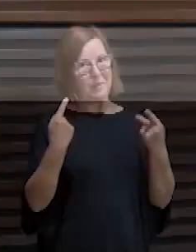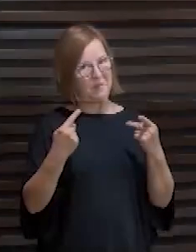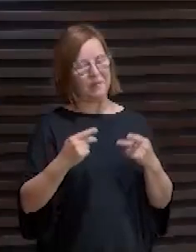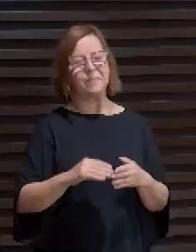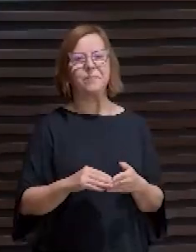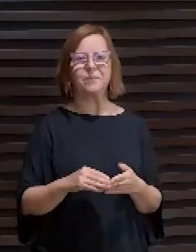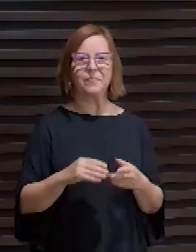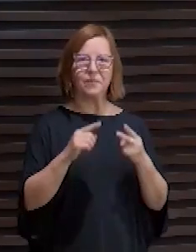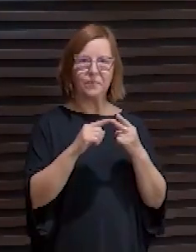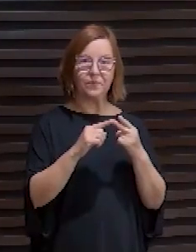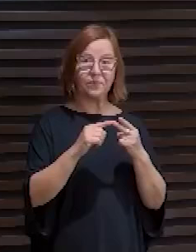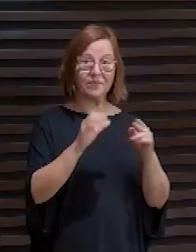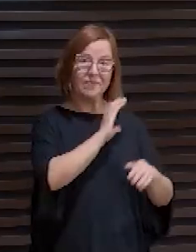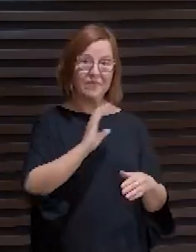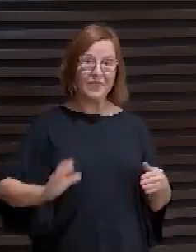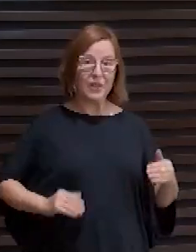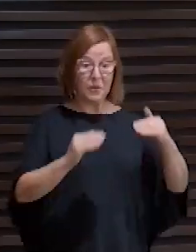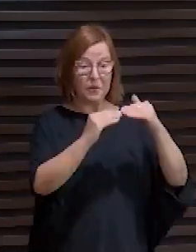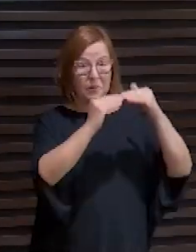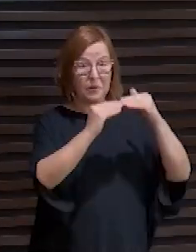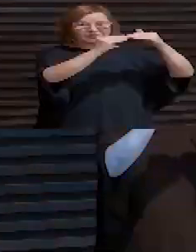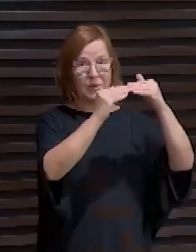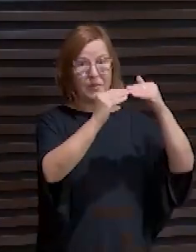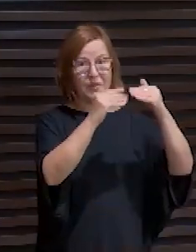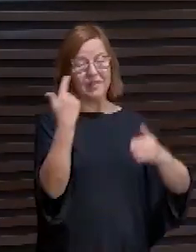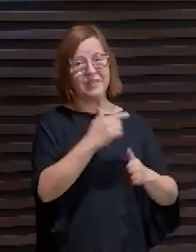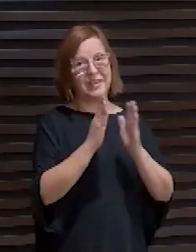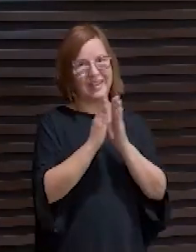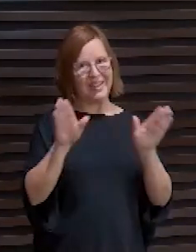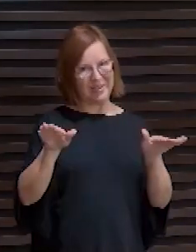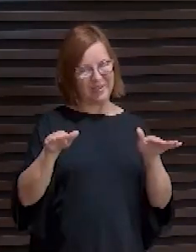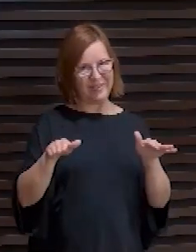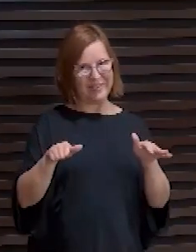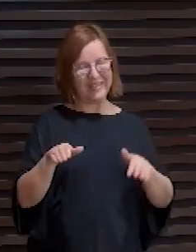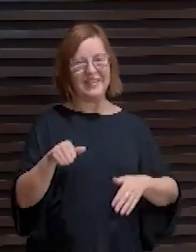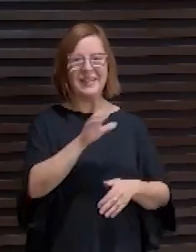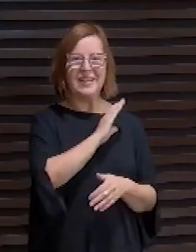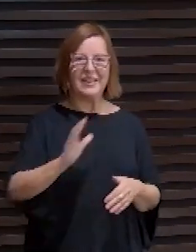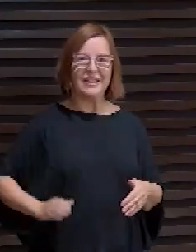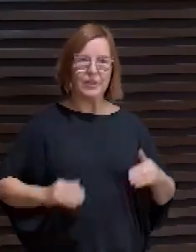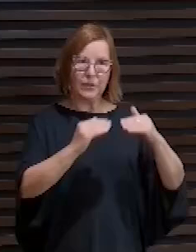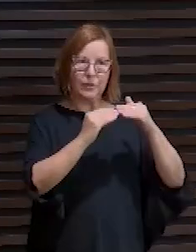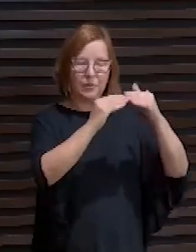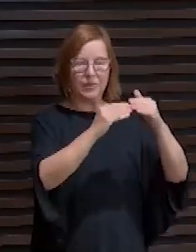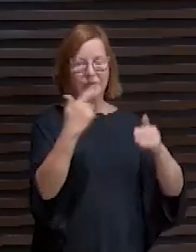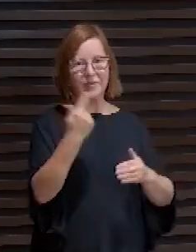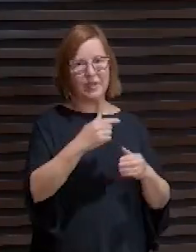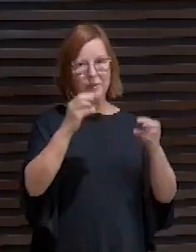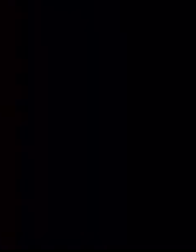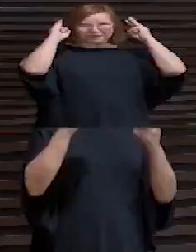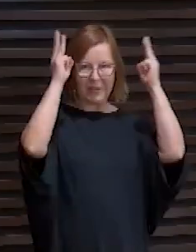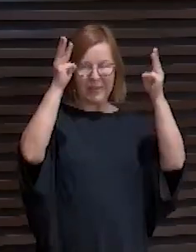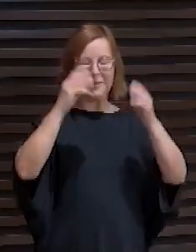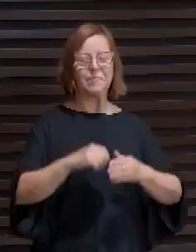Depois, Cristo é superior aos anjos. Cristo é superior a Moisés. Então, no capítulo 4 até o